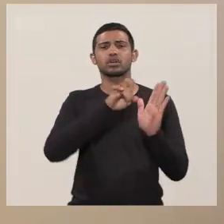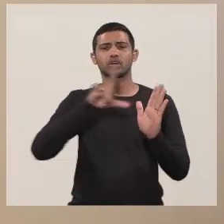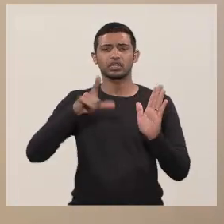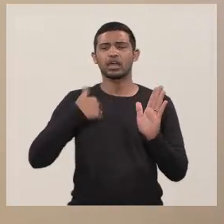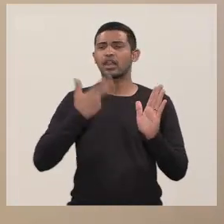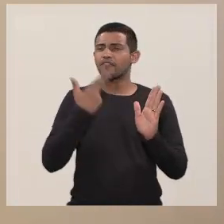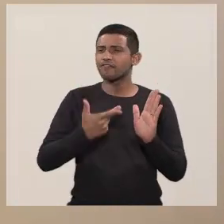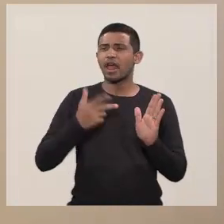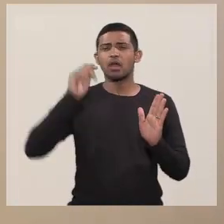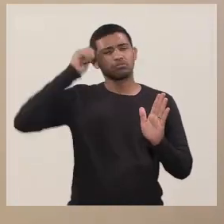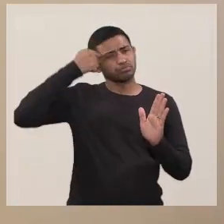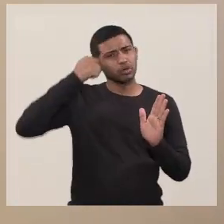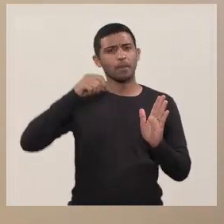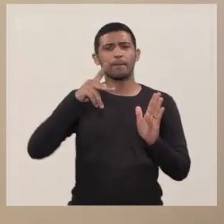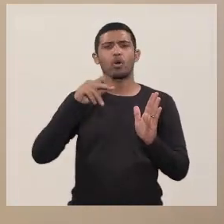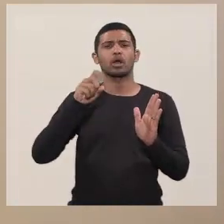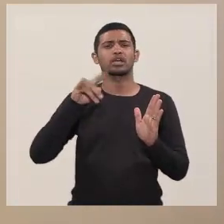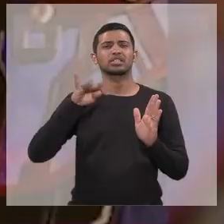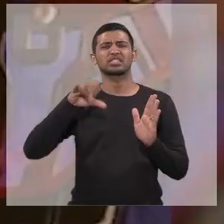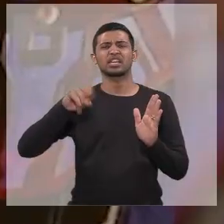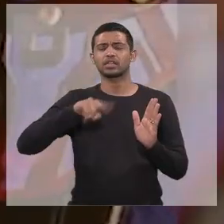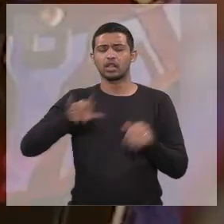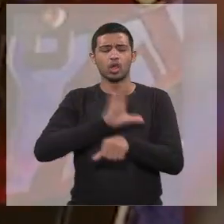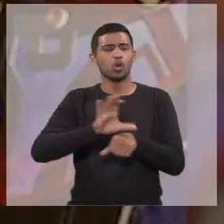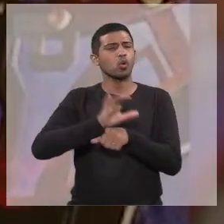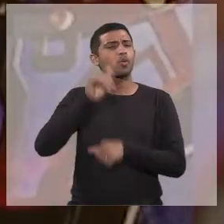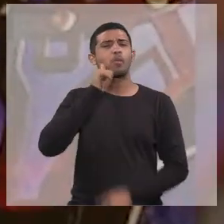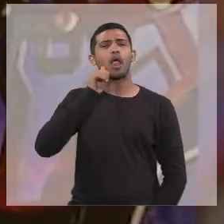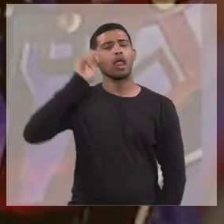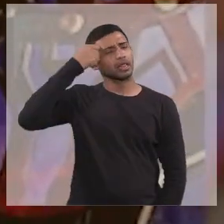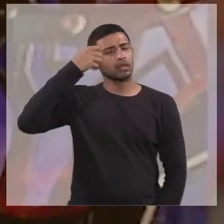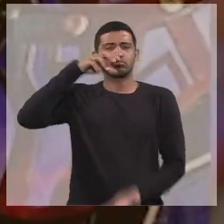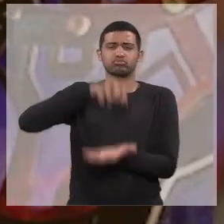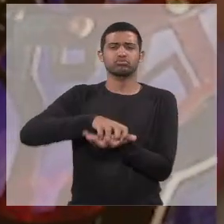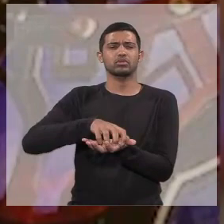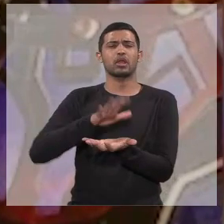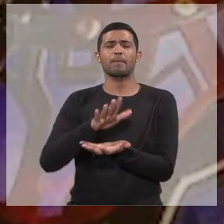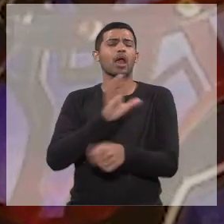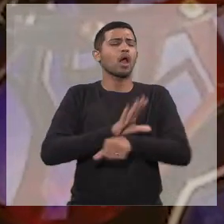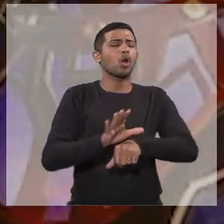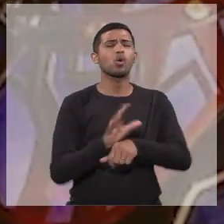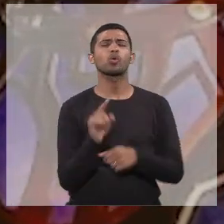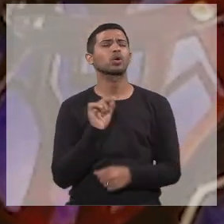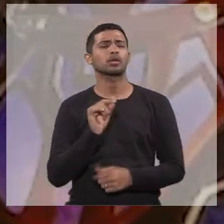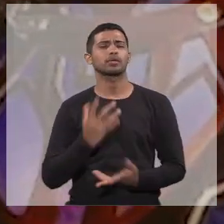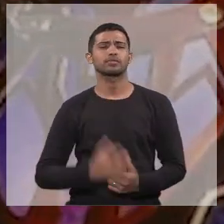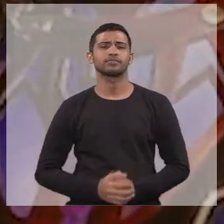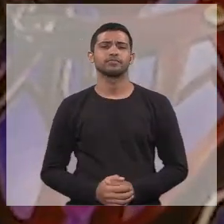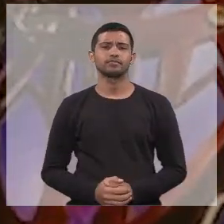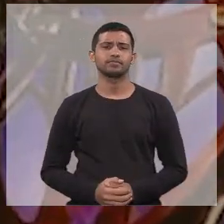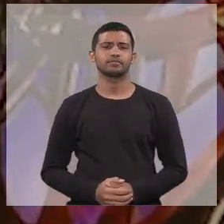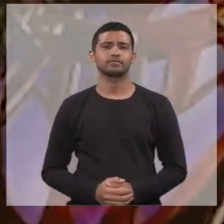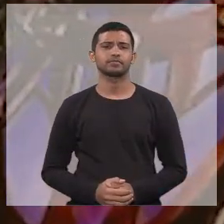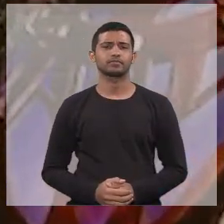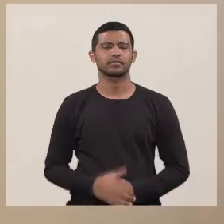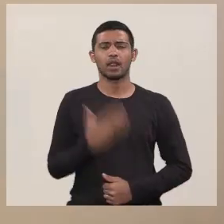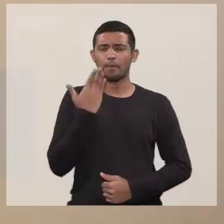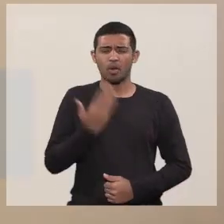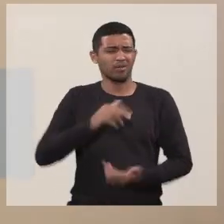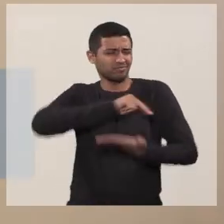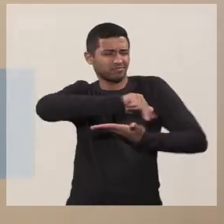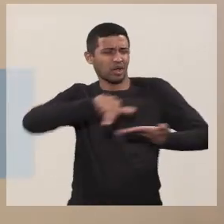chamado Negras Potências, com o seu curso Mulher Negra no Centro. O que seria esse curso?